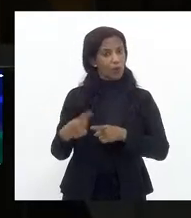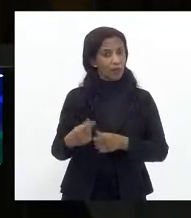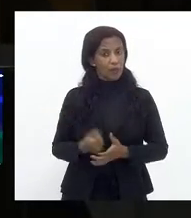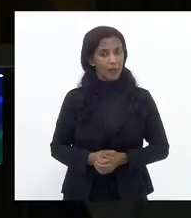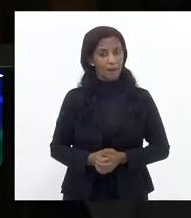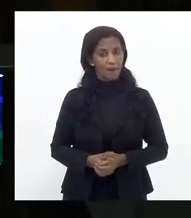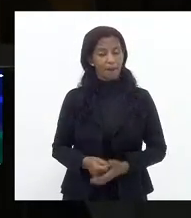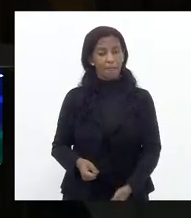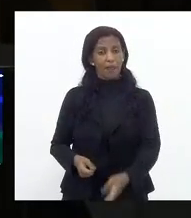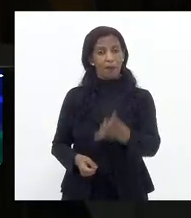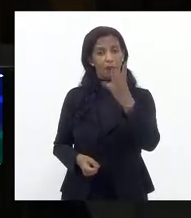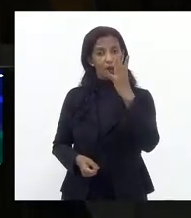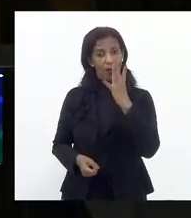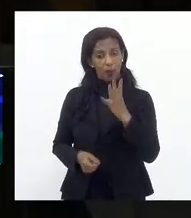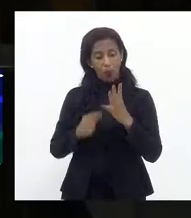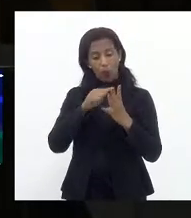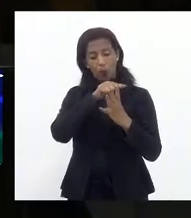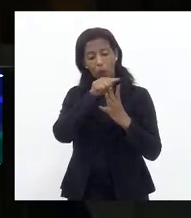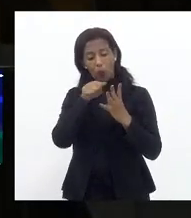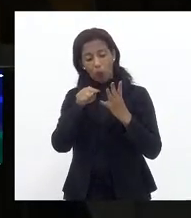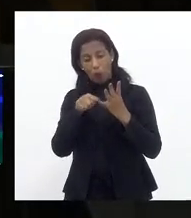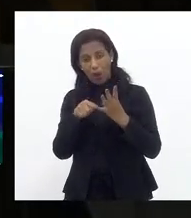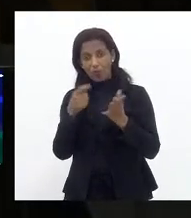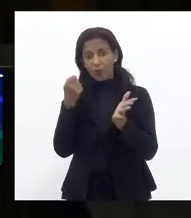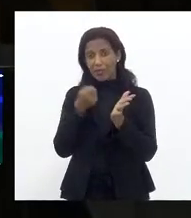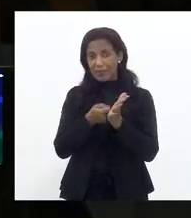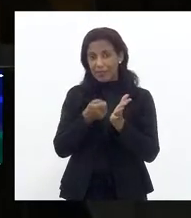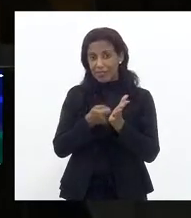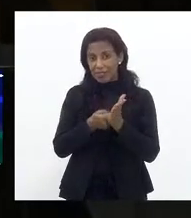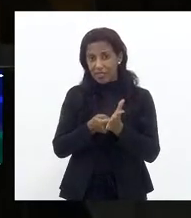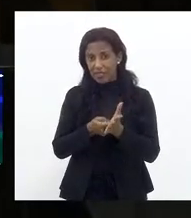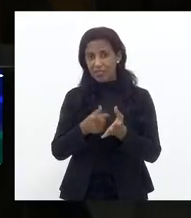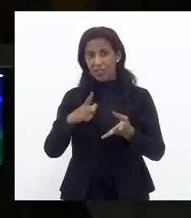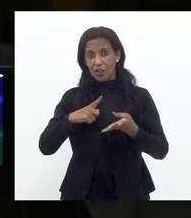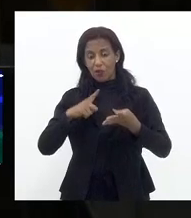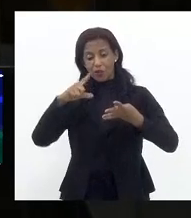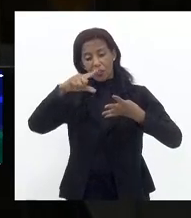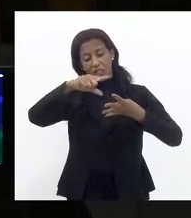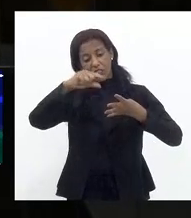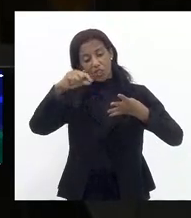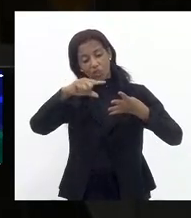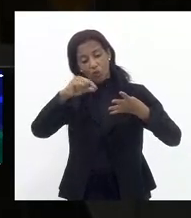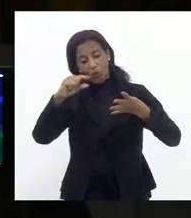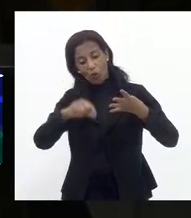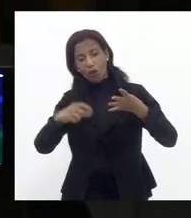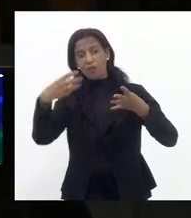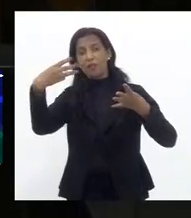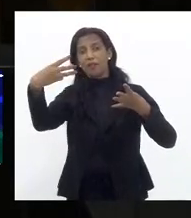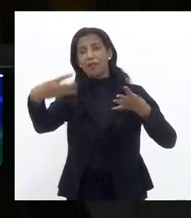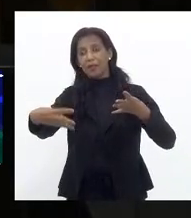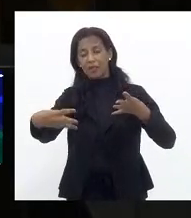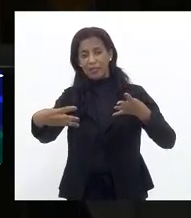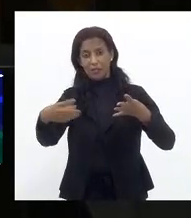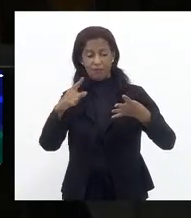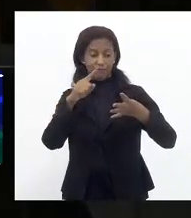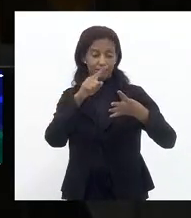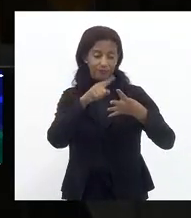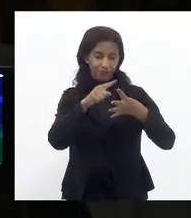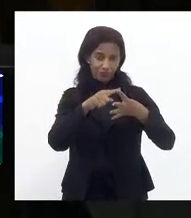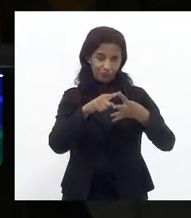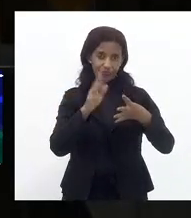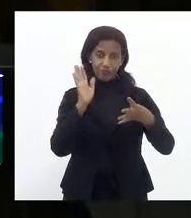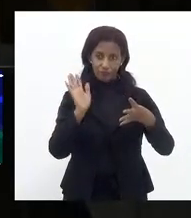Porque é 4 em 3. A gente, de 4 exigências, temos que atender 3. Se a gente está